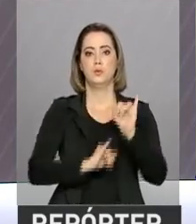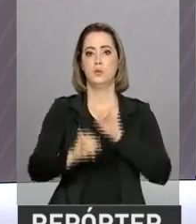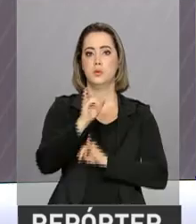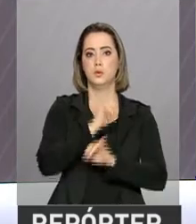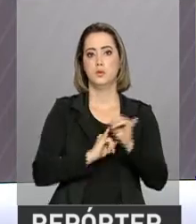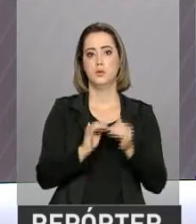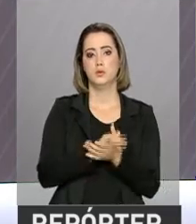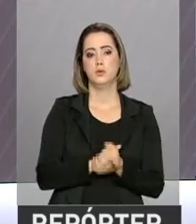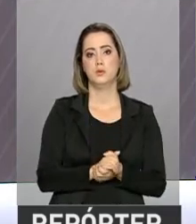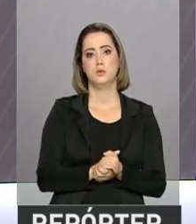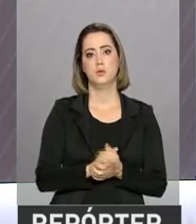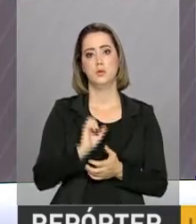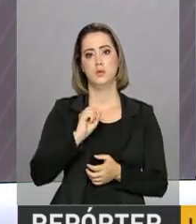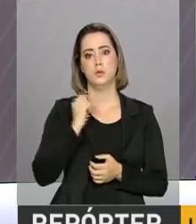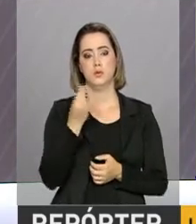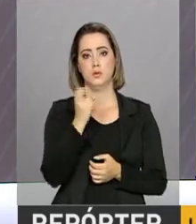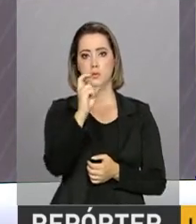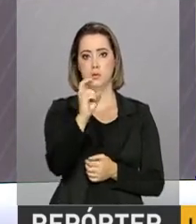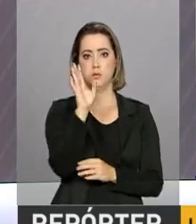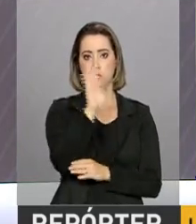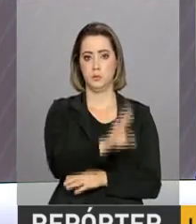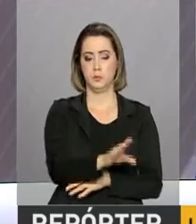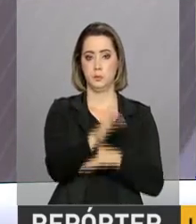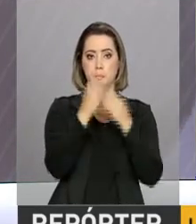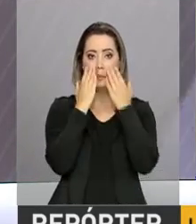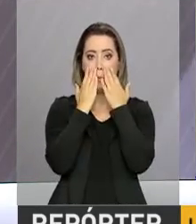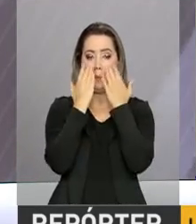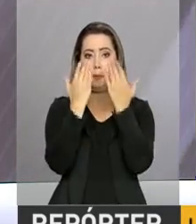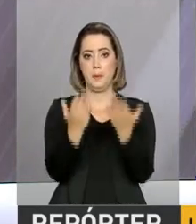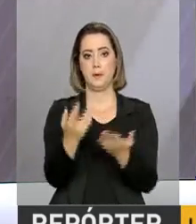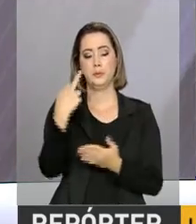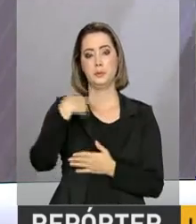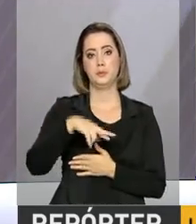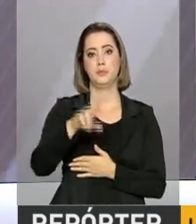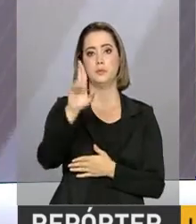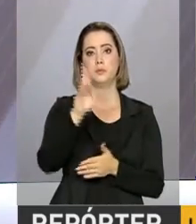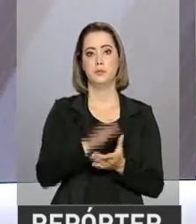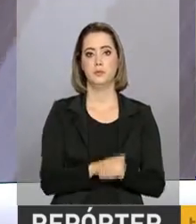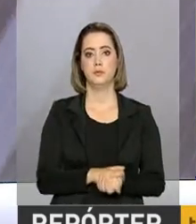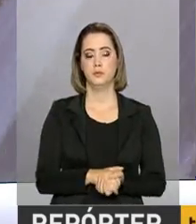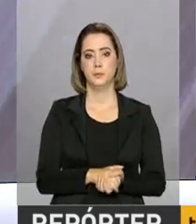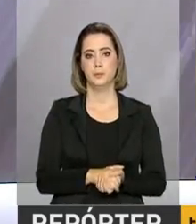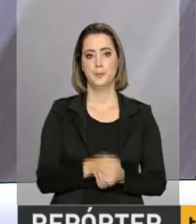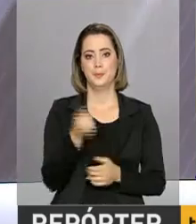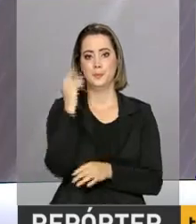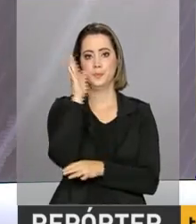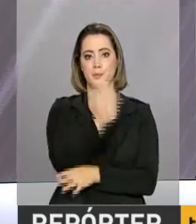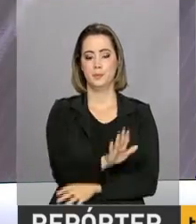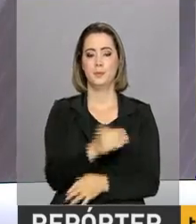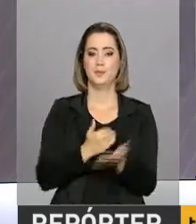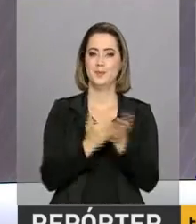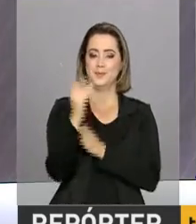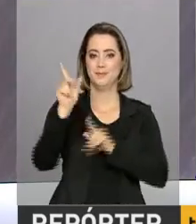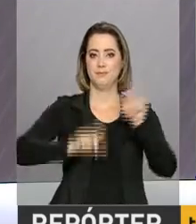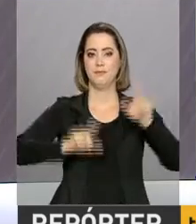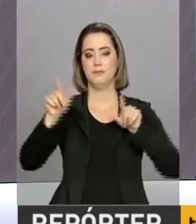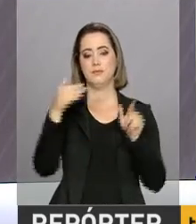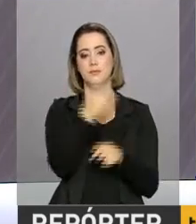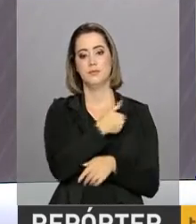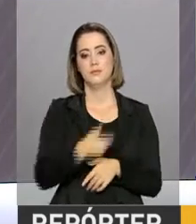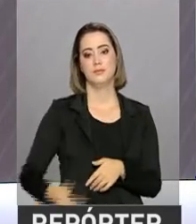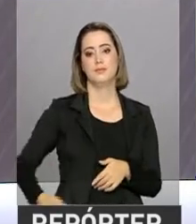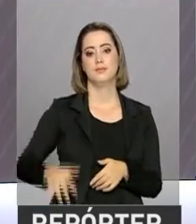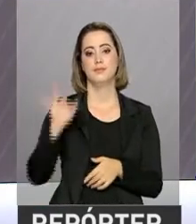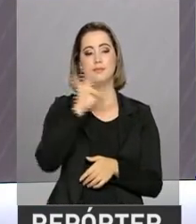qualquer momento com outras informações ou às cinco da tarde na próxima edição do repórter nbr boa tarde para você continue com a gente